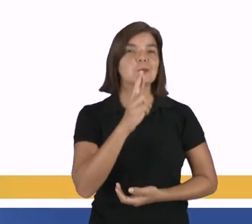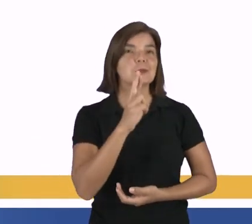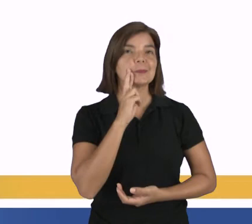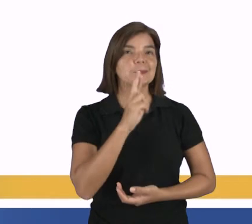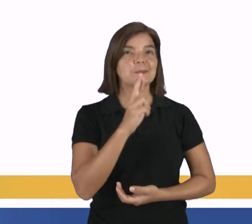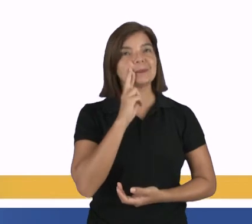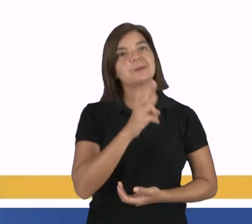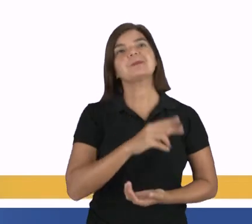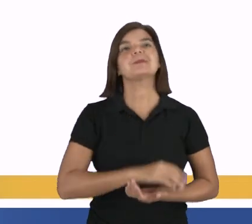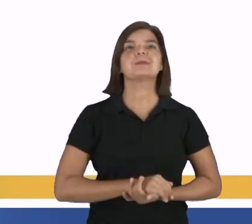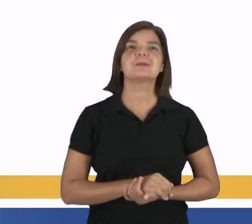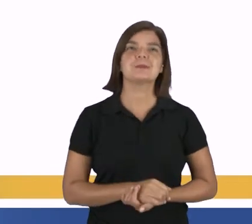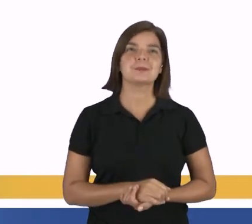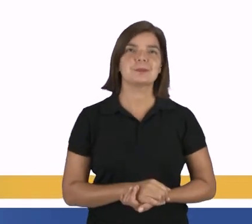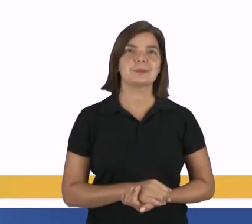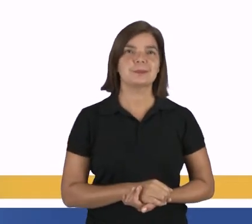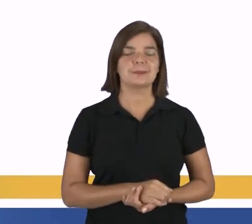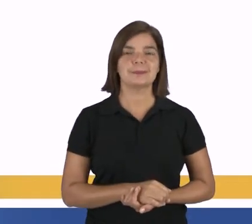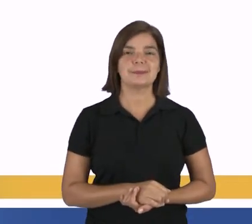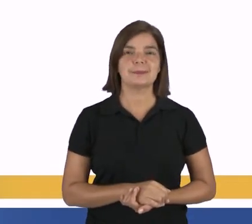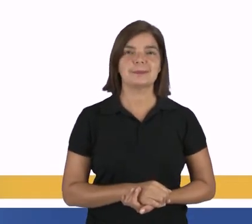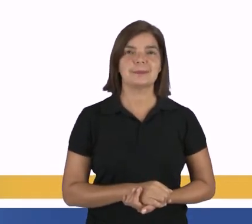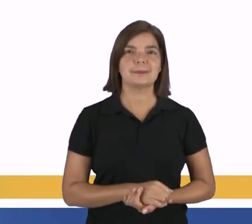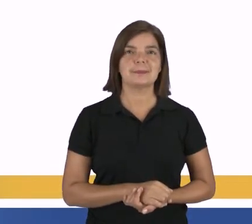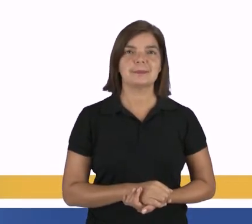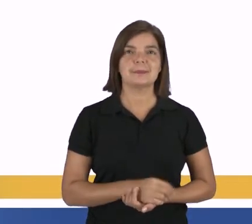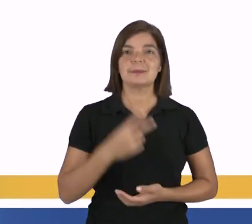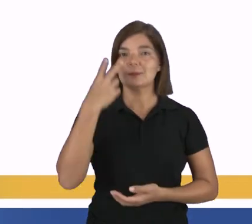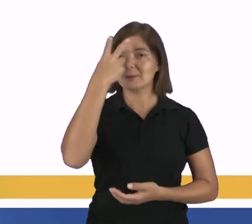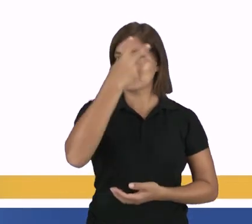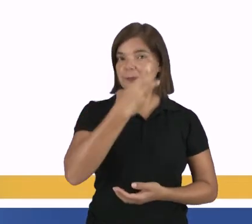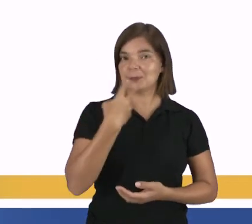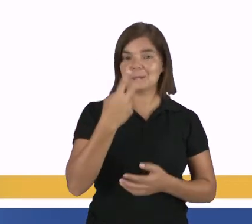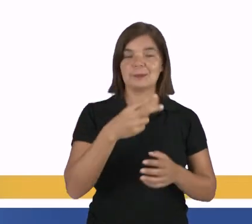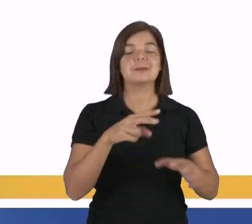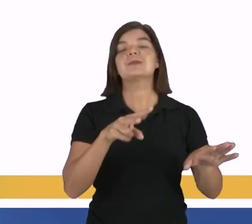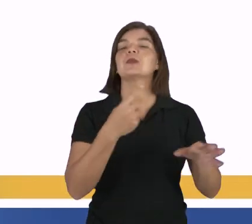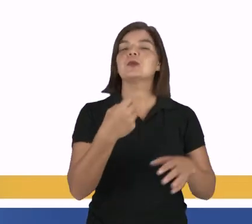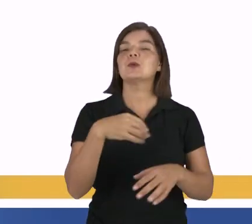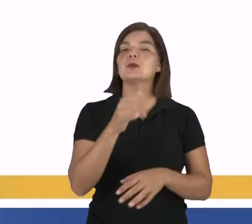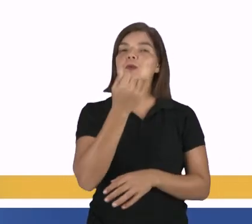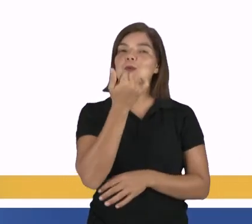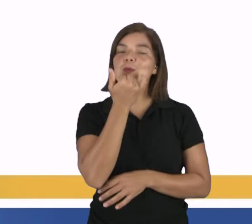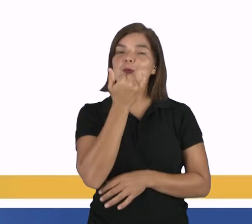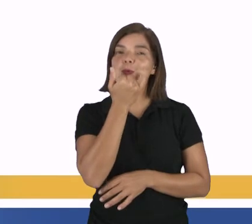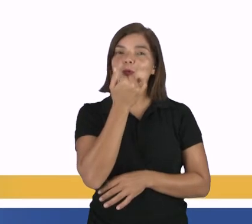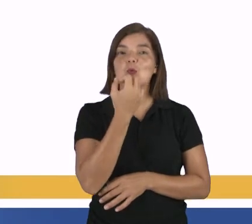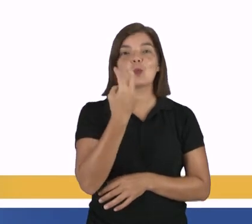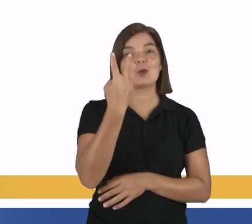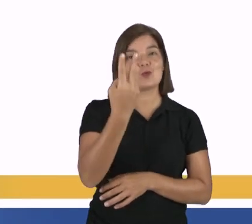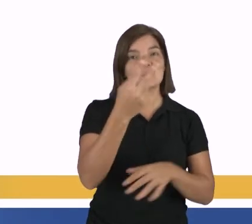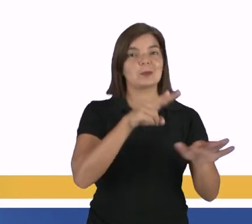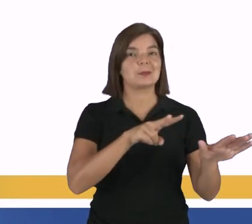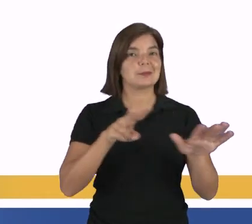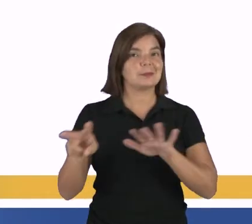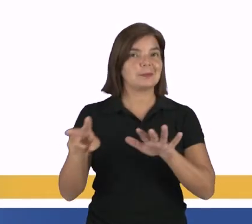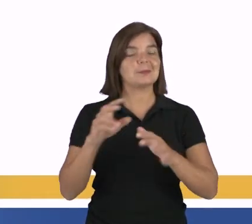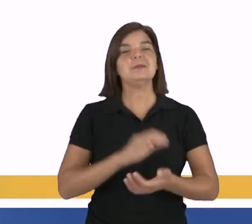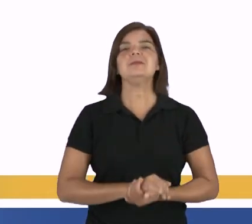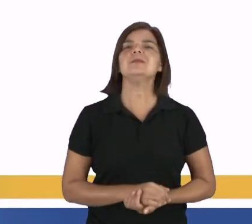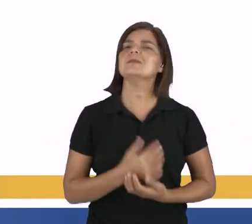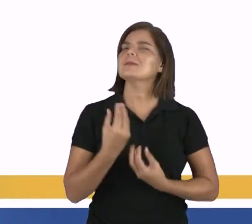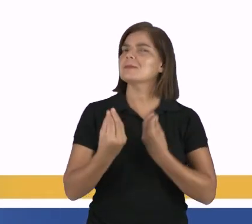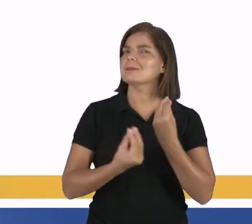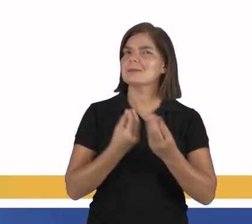resposta. It takes 2 weeks. Leva 2 semanas. Tá, como é que eu monto a pergunta para